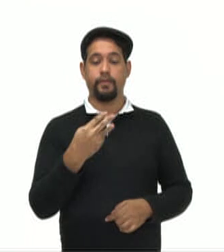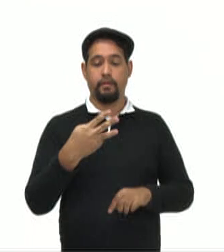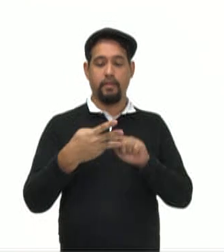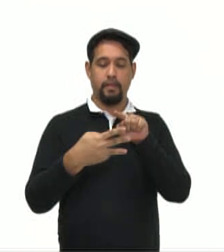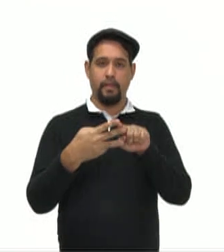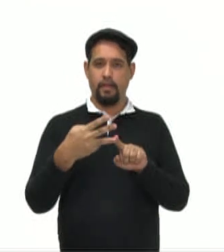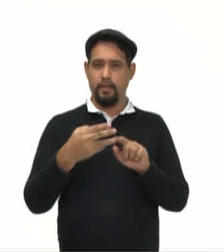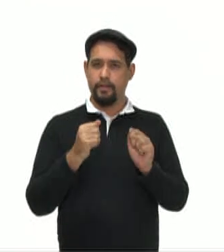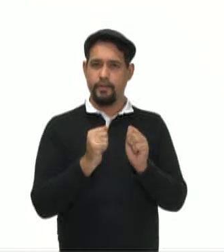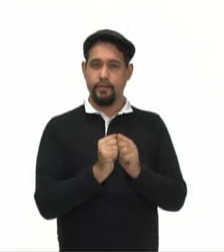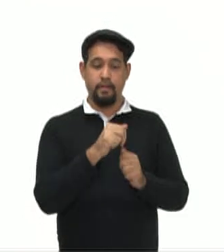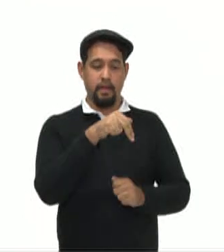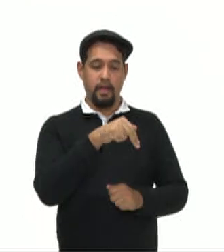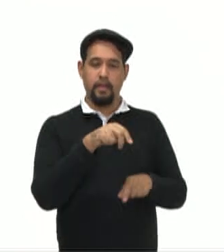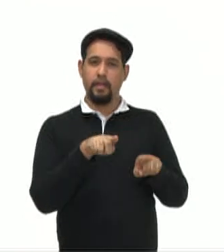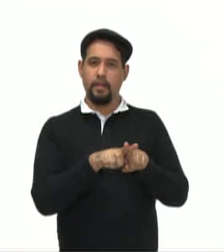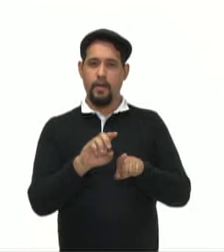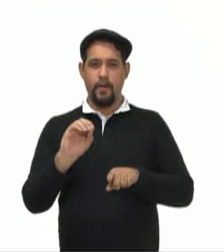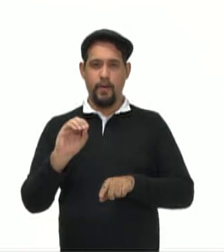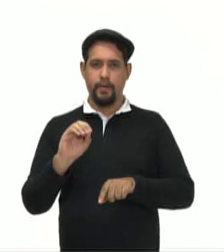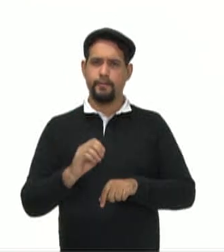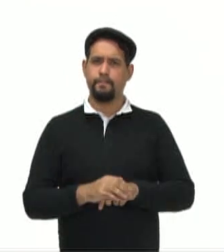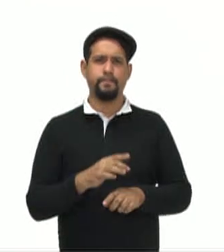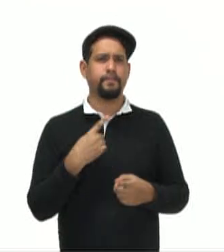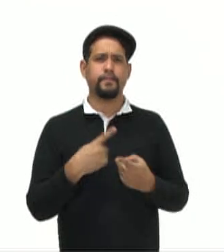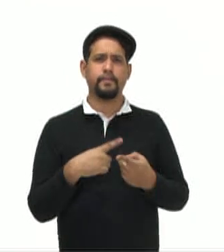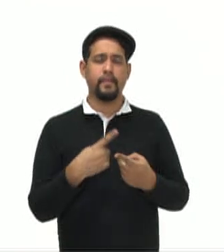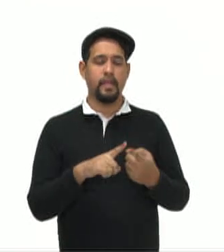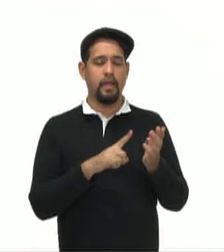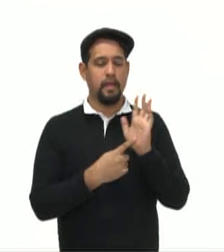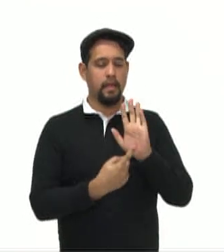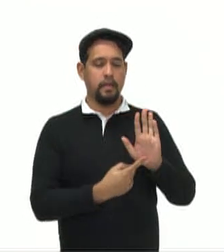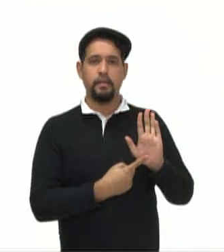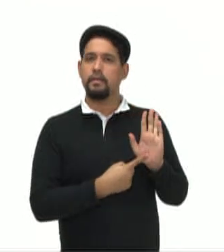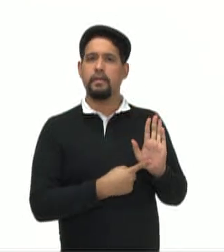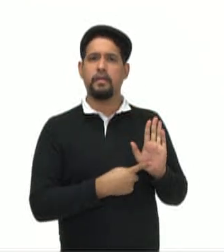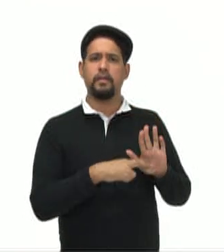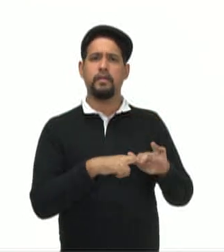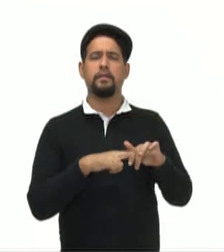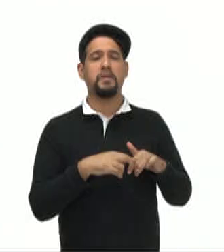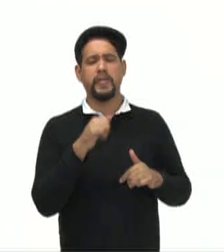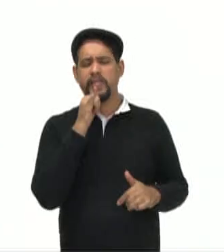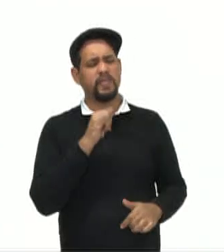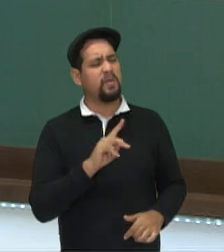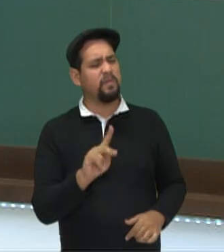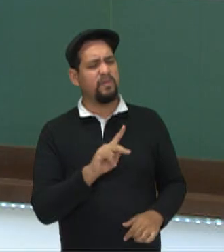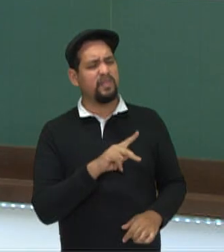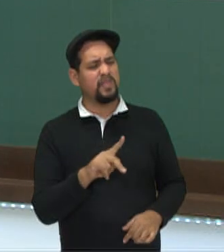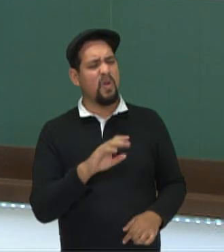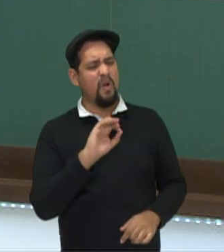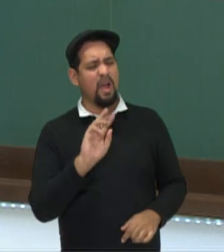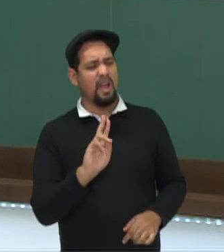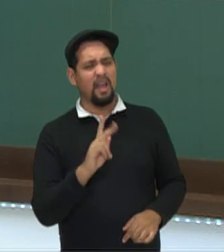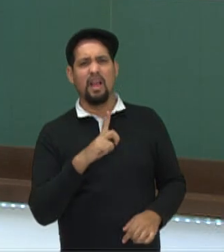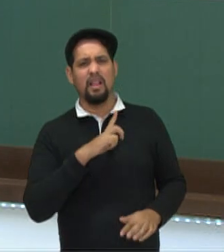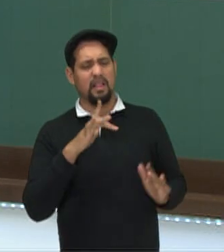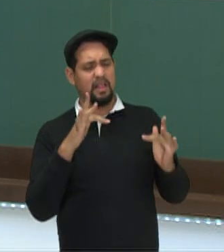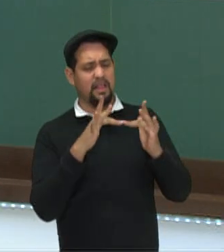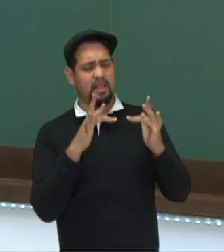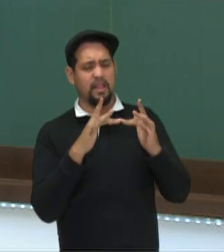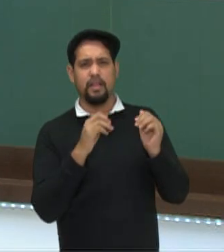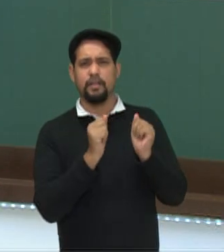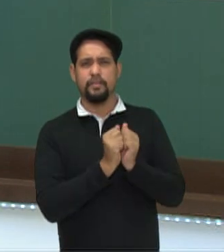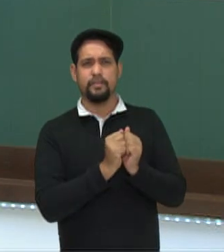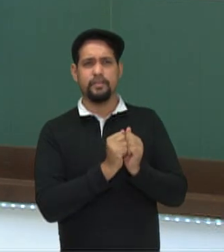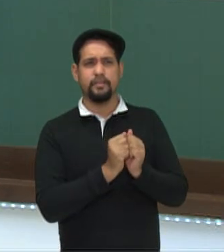aqui entre o N e o O, para mostrar por quê. Professor, se esse OH estivesse ligado aqui no